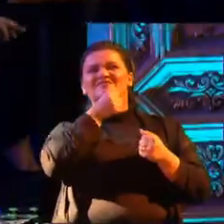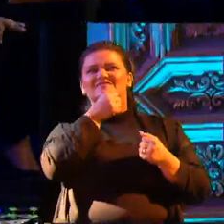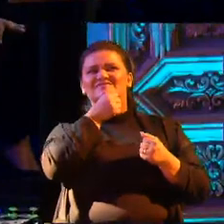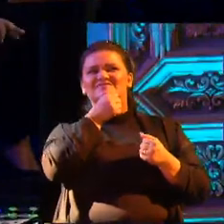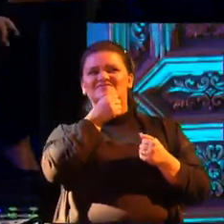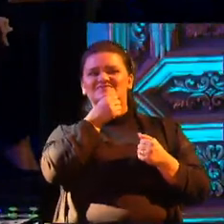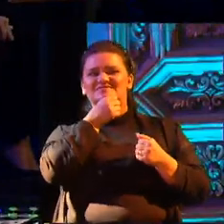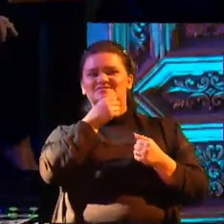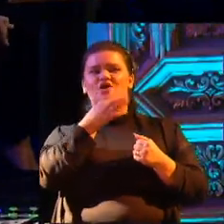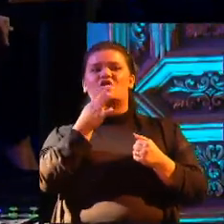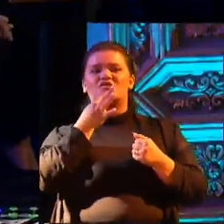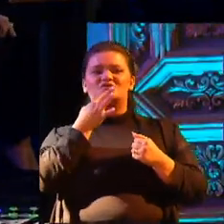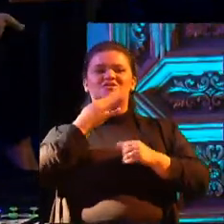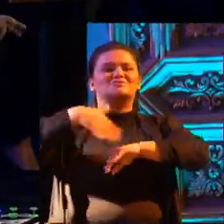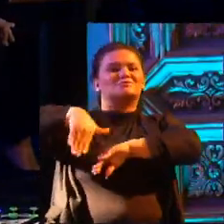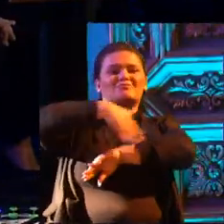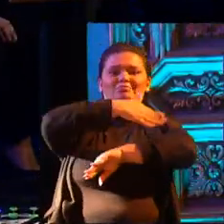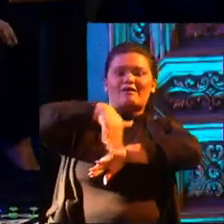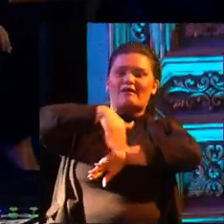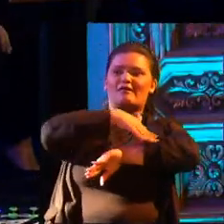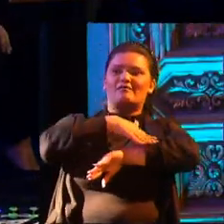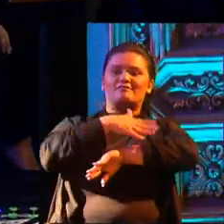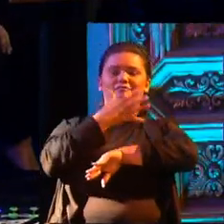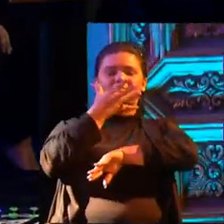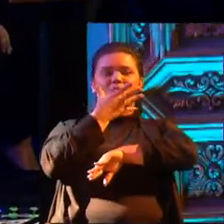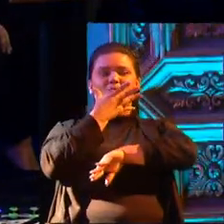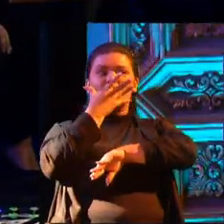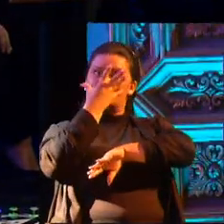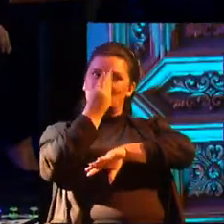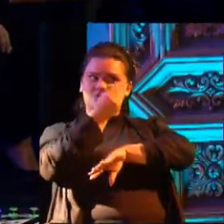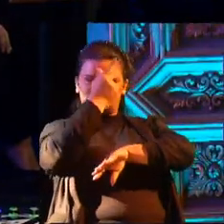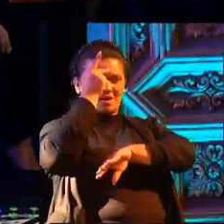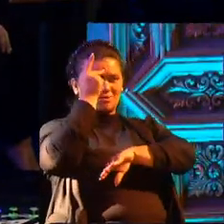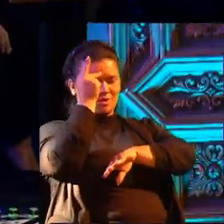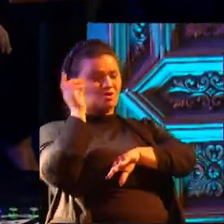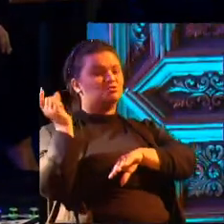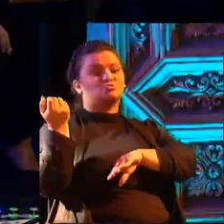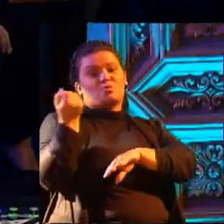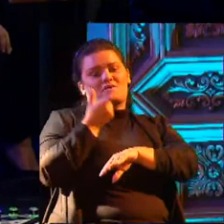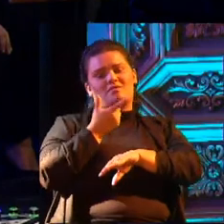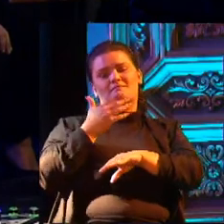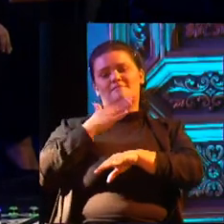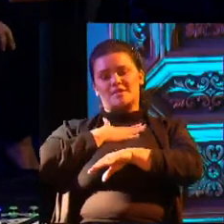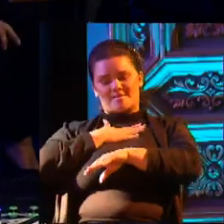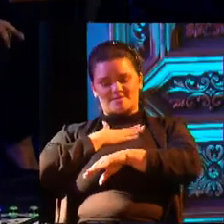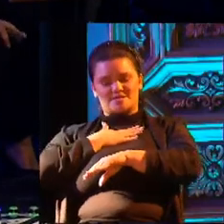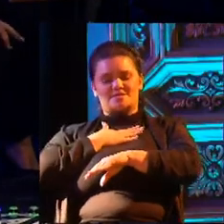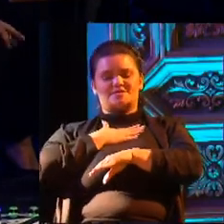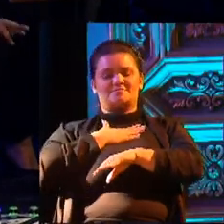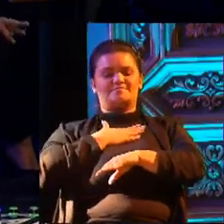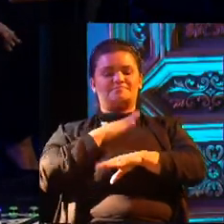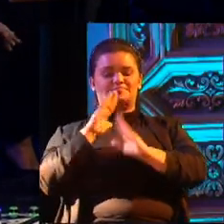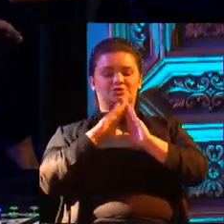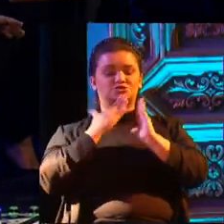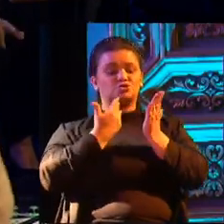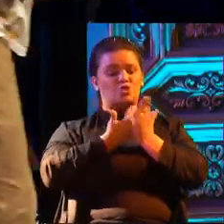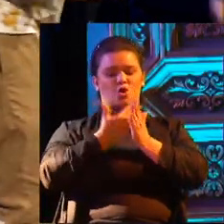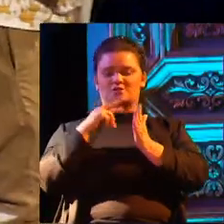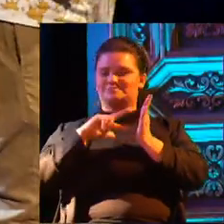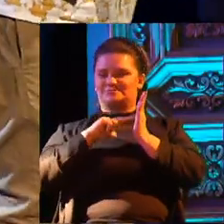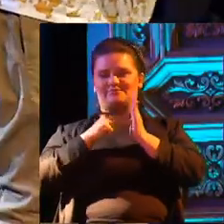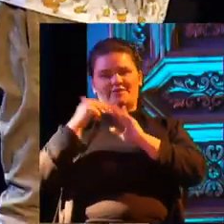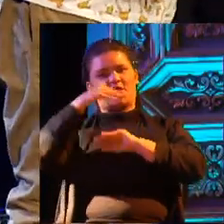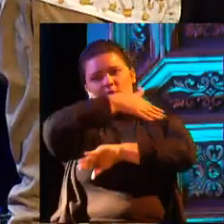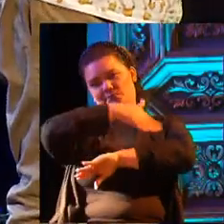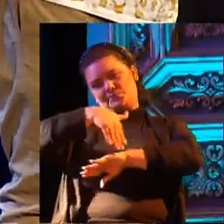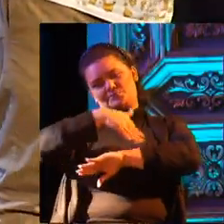conheço a rua mais do que muita gente. E a rua, para a gente, foi a nossa escola. O Arraial do